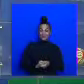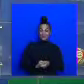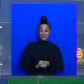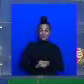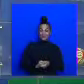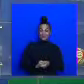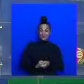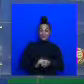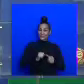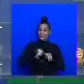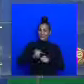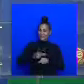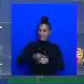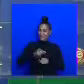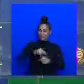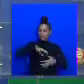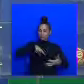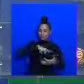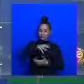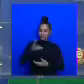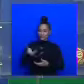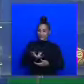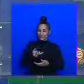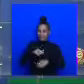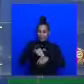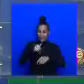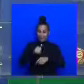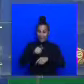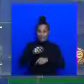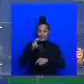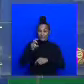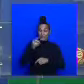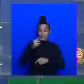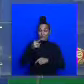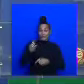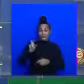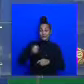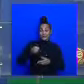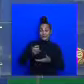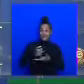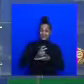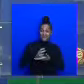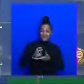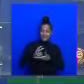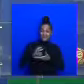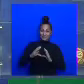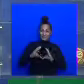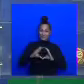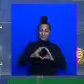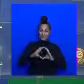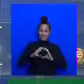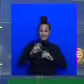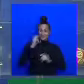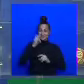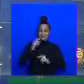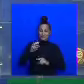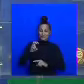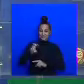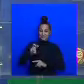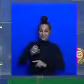65. E pode ser agora, na velocidade do globo. Vamos chamar o quinto e último número da quina. Bola